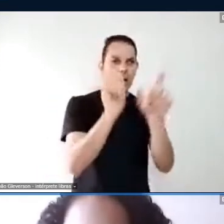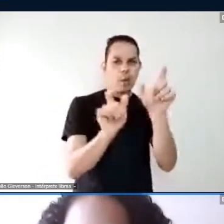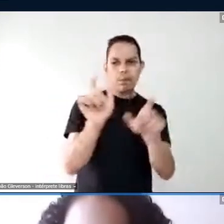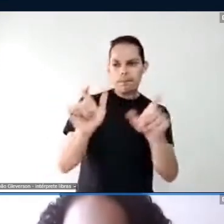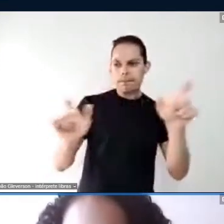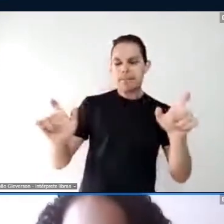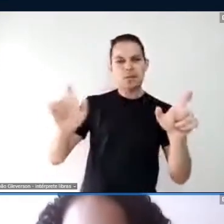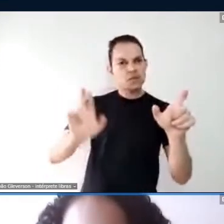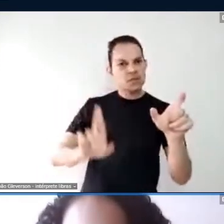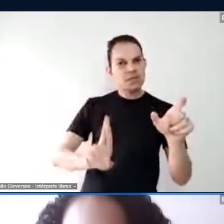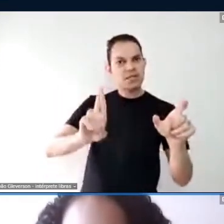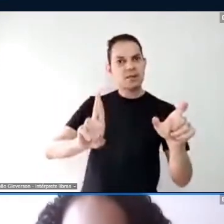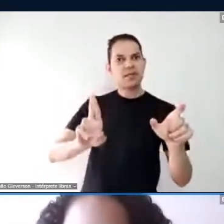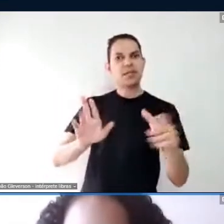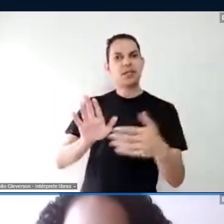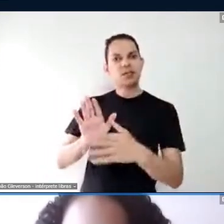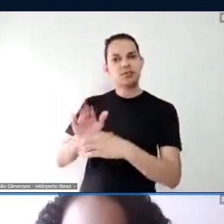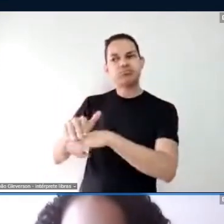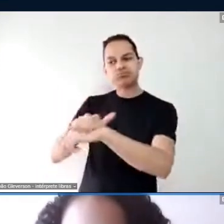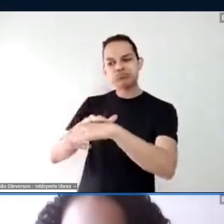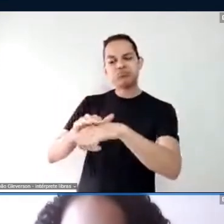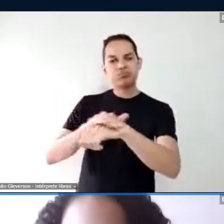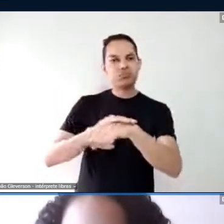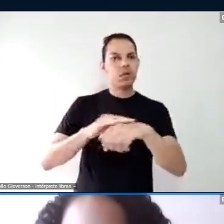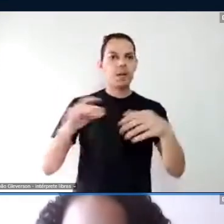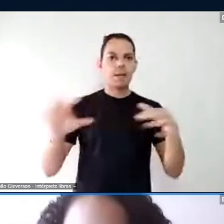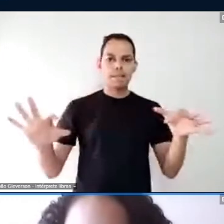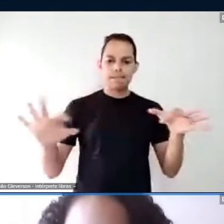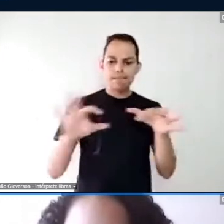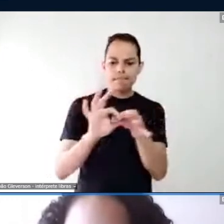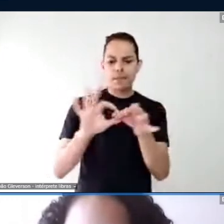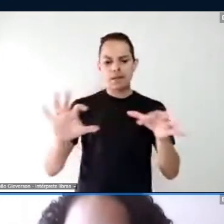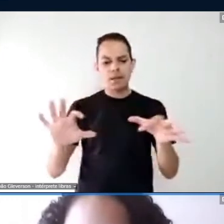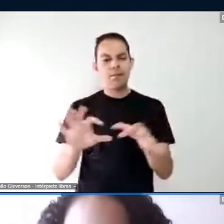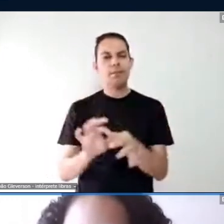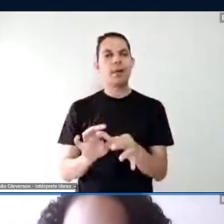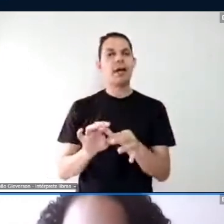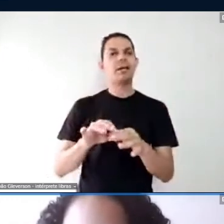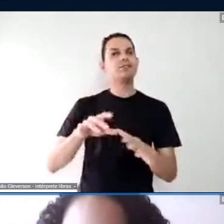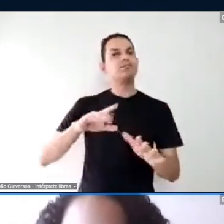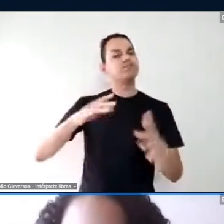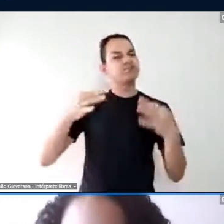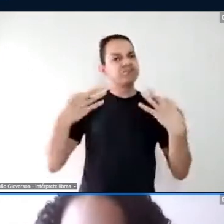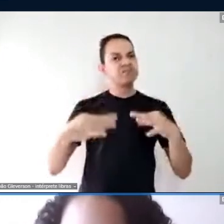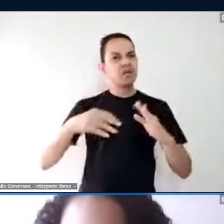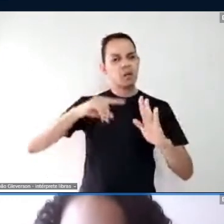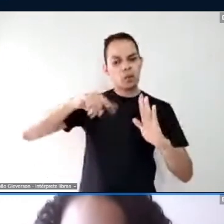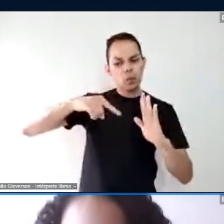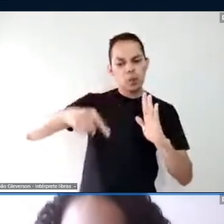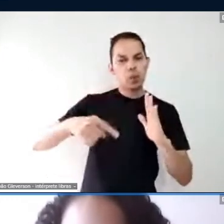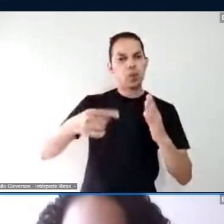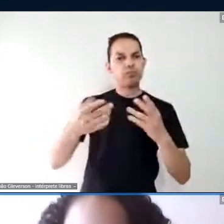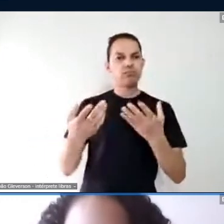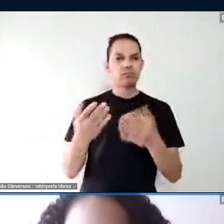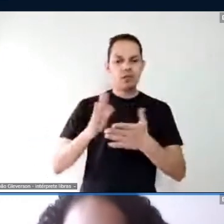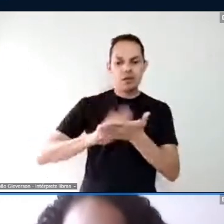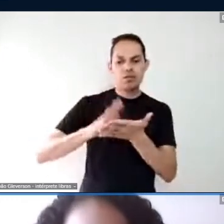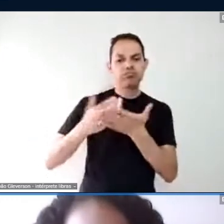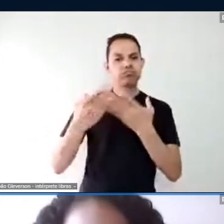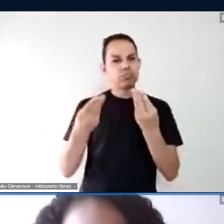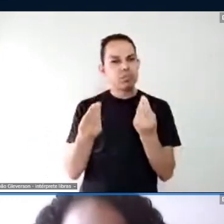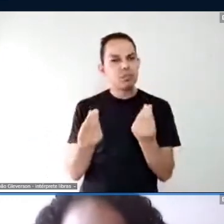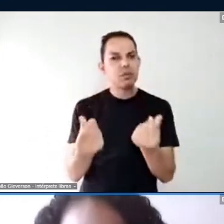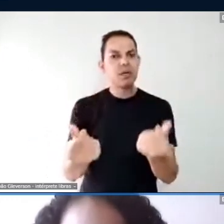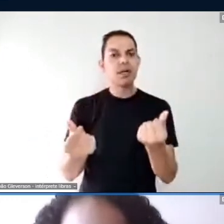trabalhos, montar parcerias e realmente aprofundar a qualidade de interpretação que num